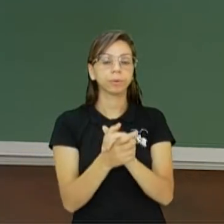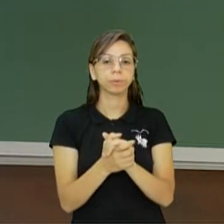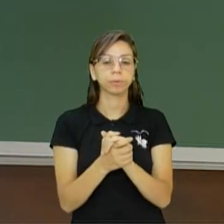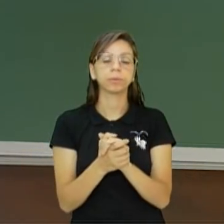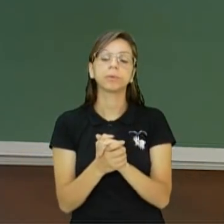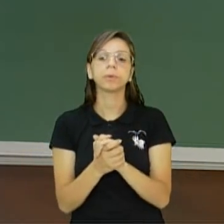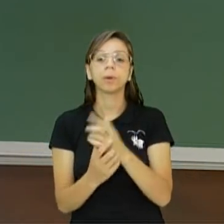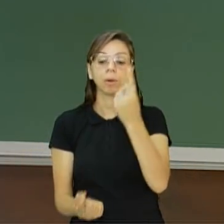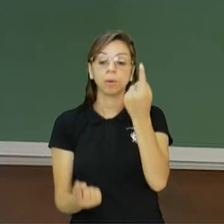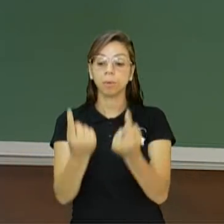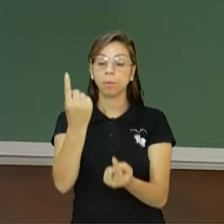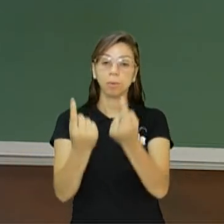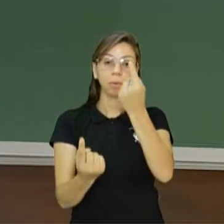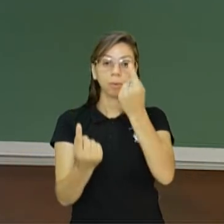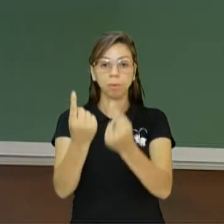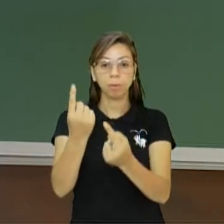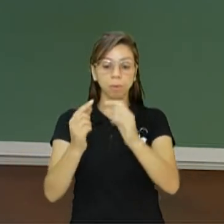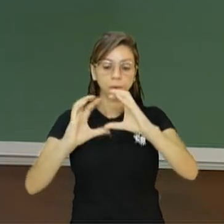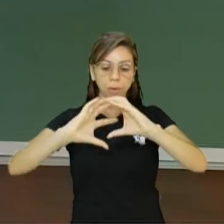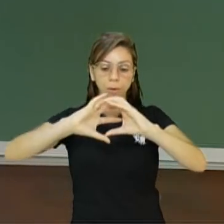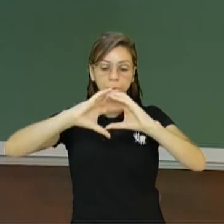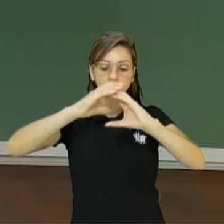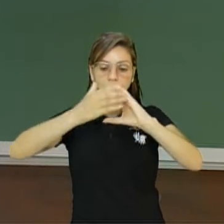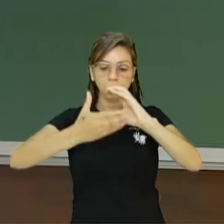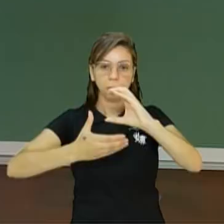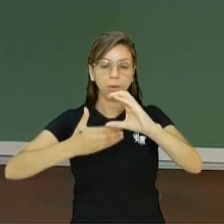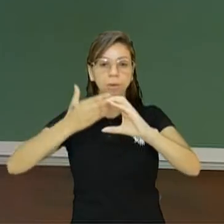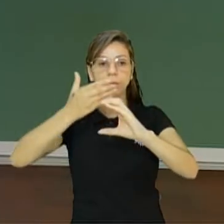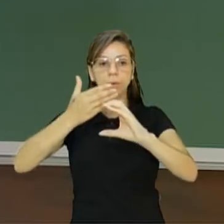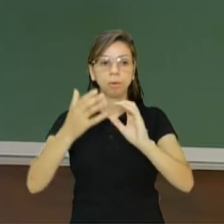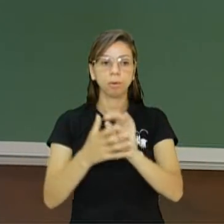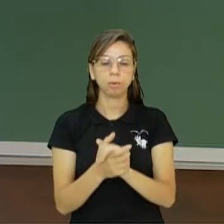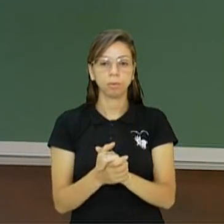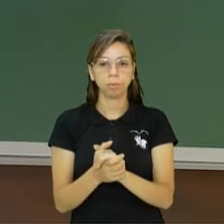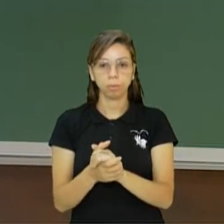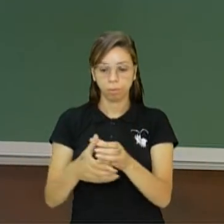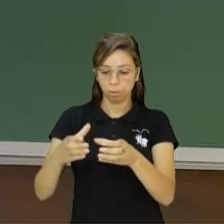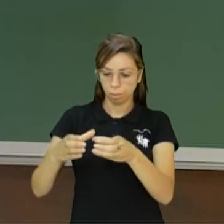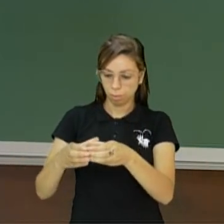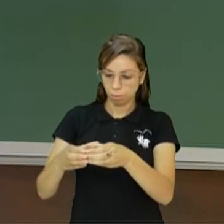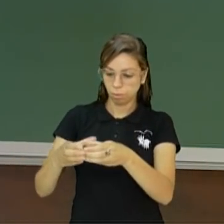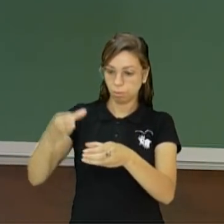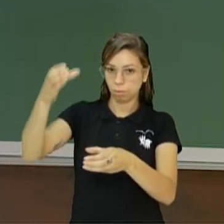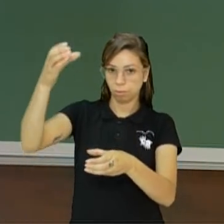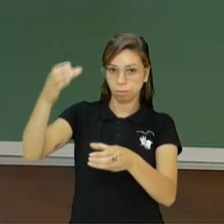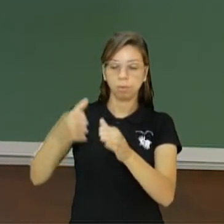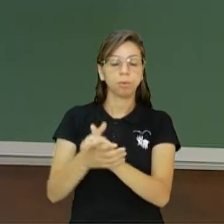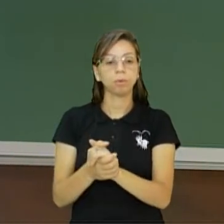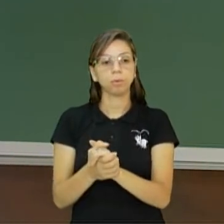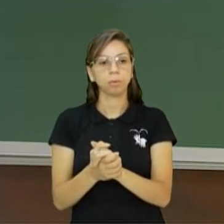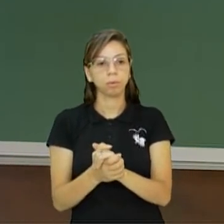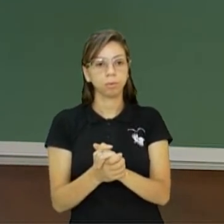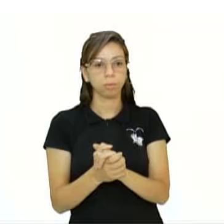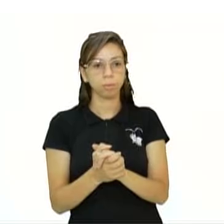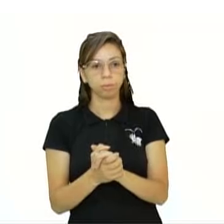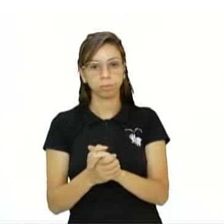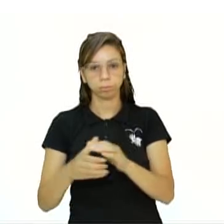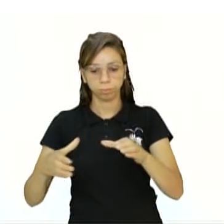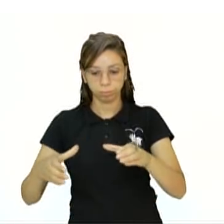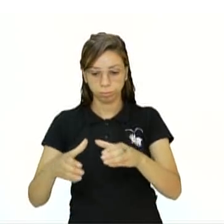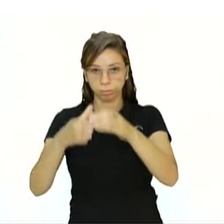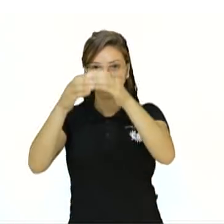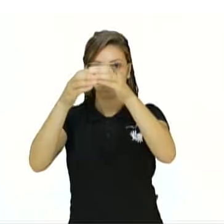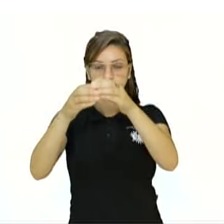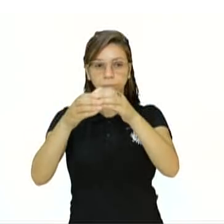sólidos, quais deles são arredondados? O cilindro, o cone e a esfera.